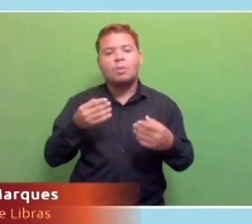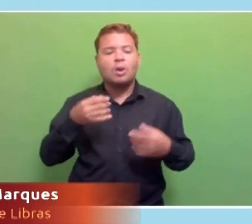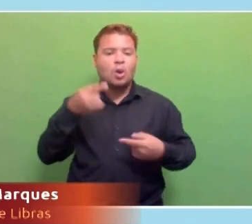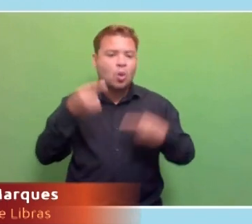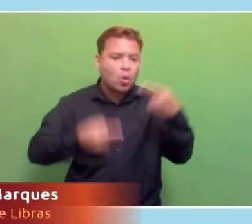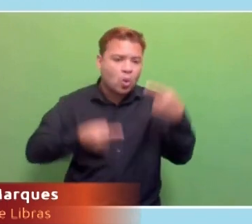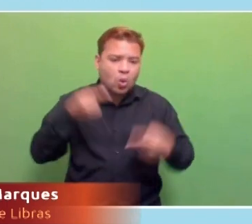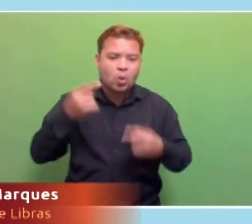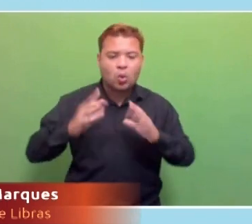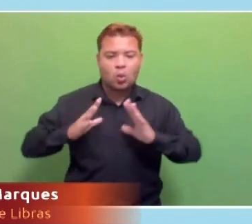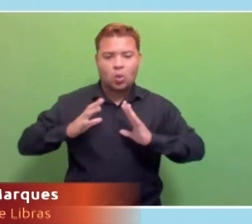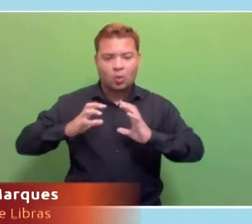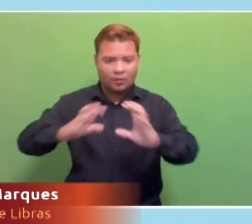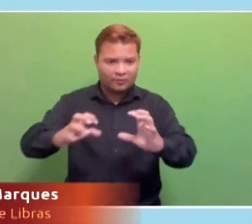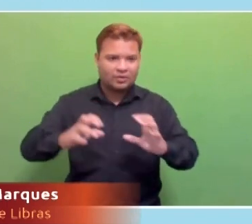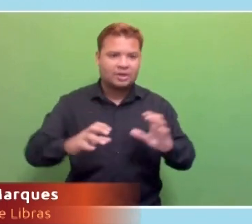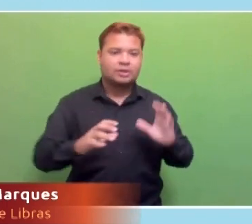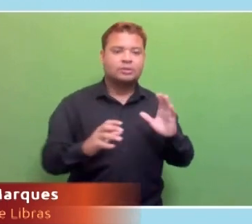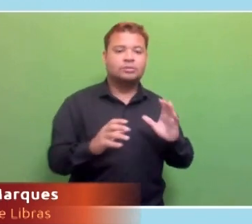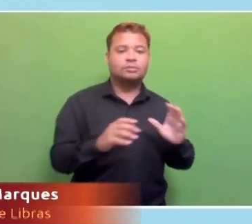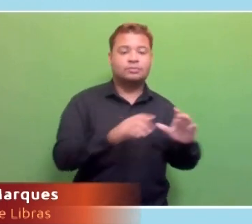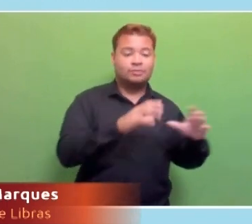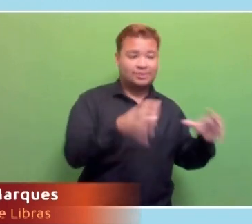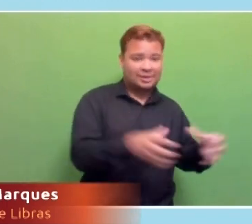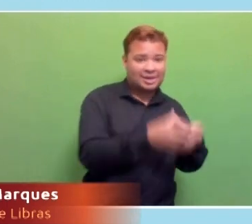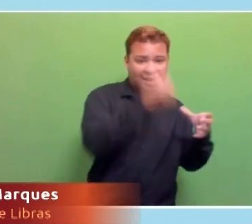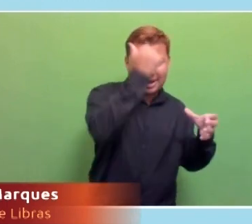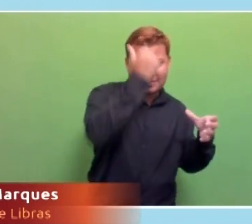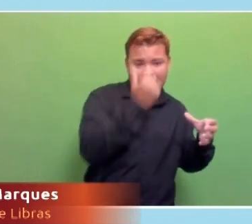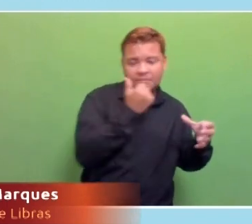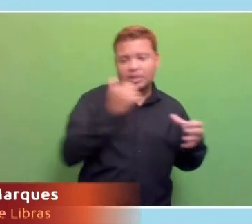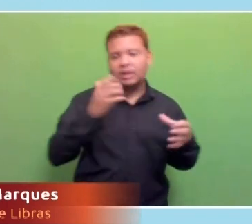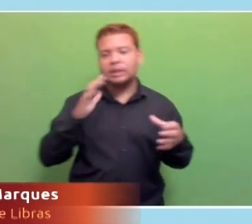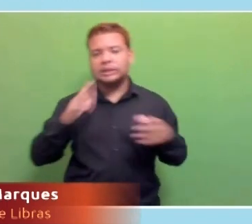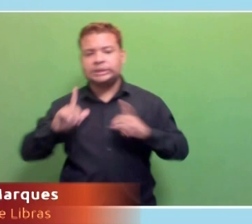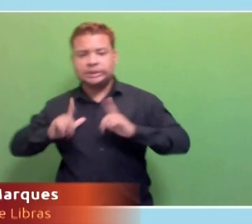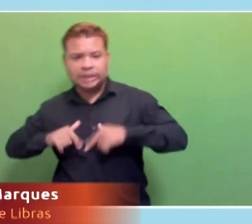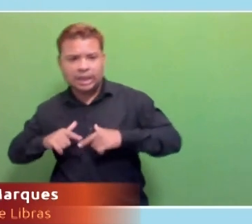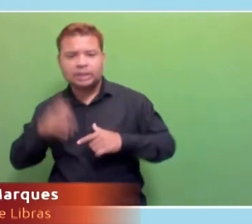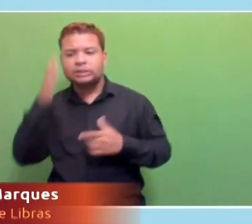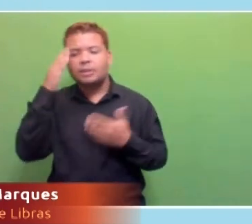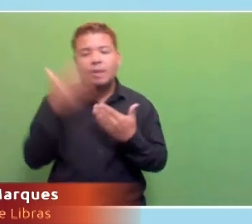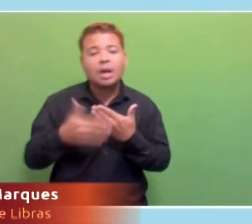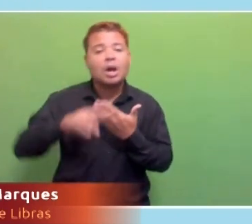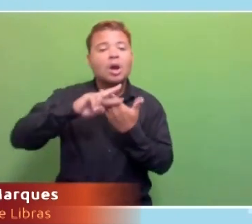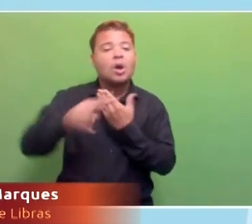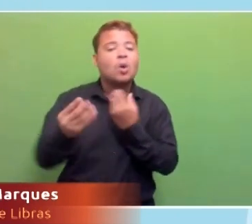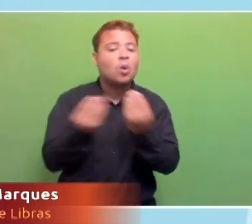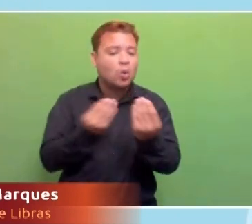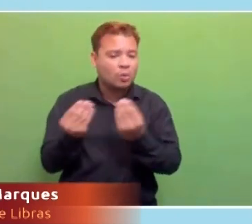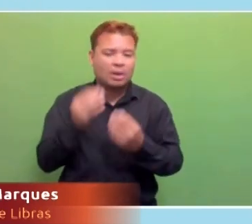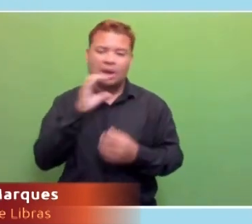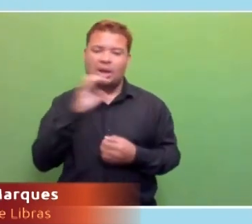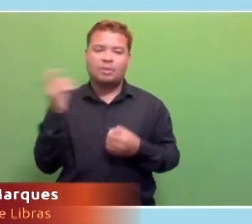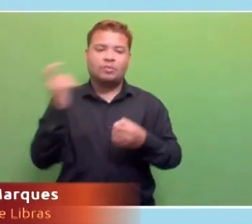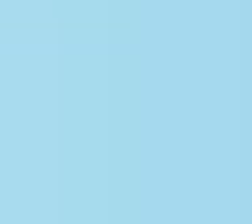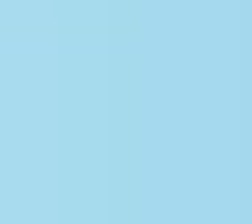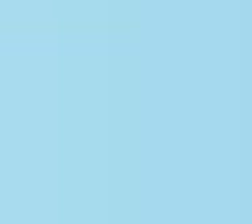você as motivações e consequências dessa questão internacional. A gente volta rapidinho.